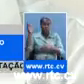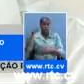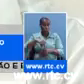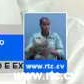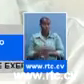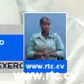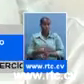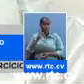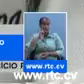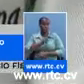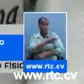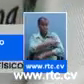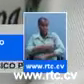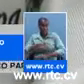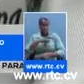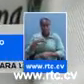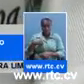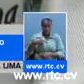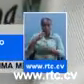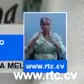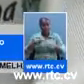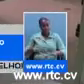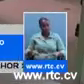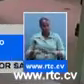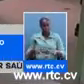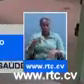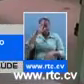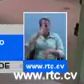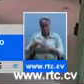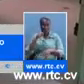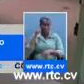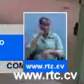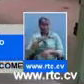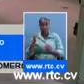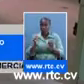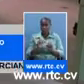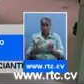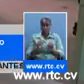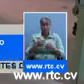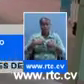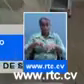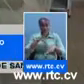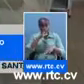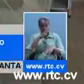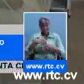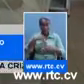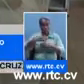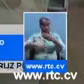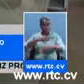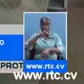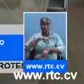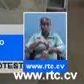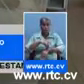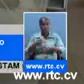Praia, Olardina Furtado, tranquiliza que esses casos não são graves, mas alerta que a dinâmica da epidemia está muito